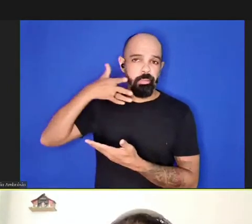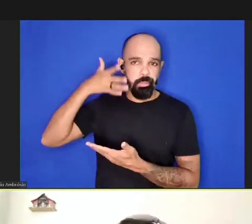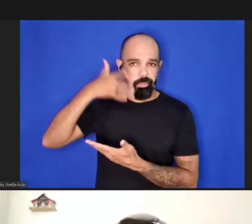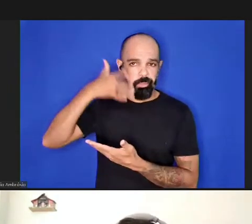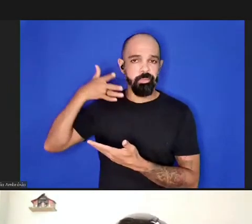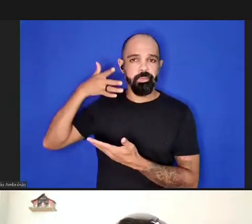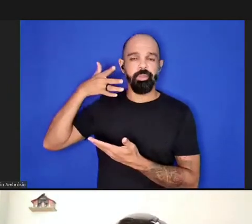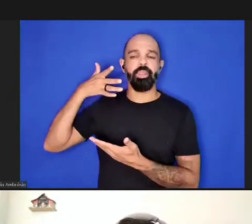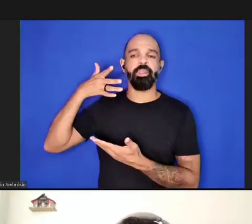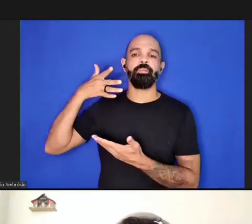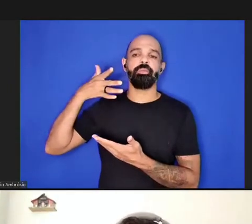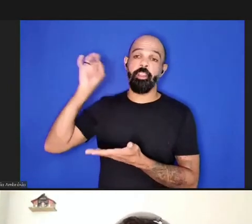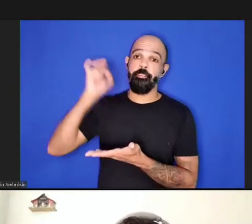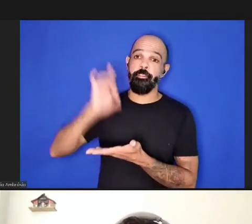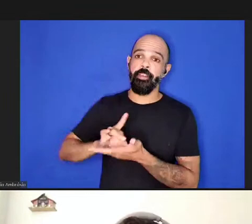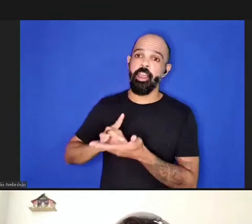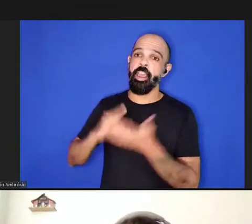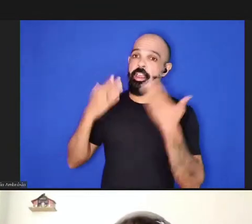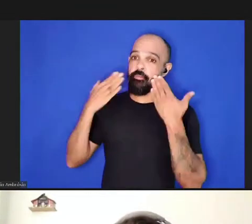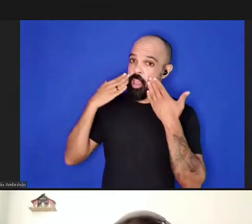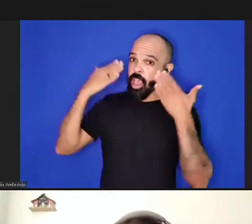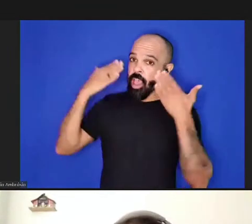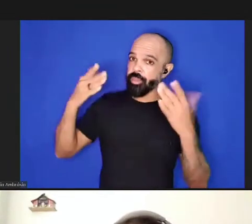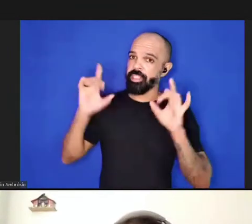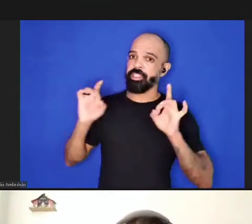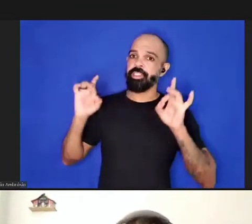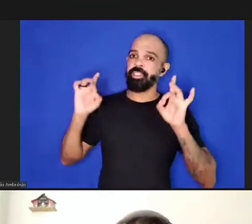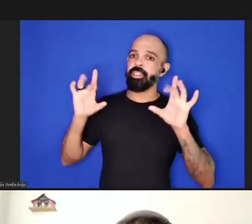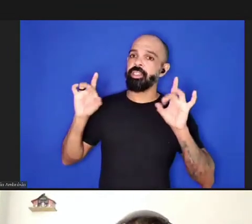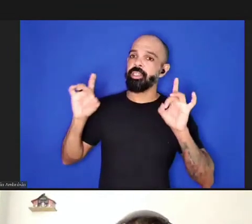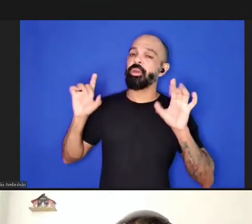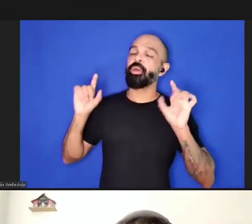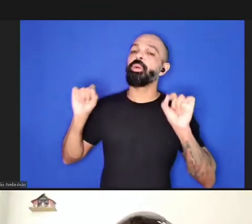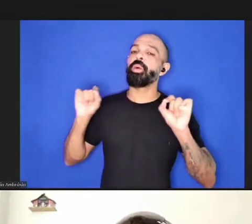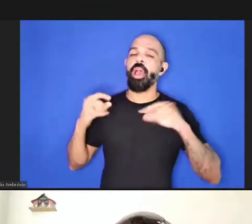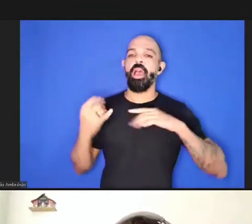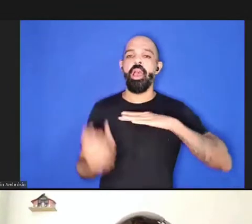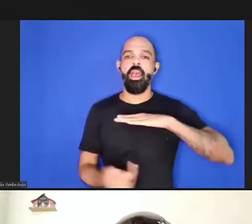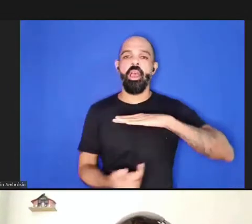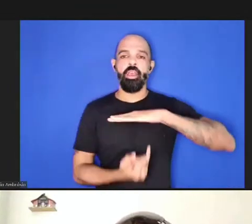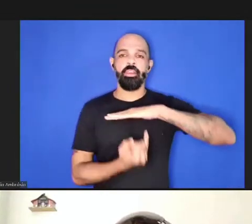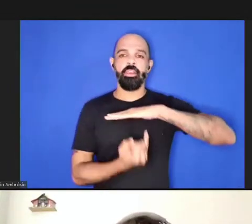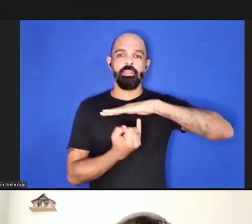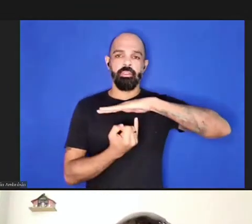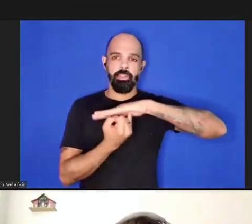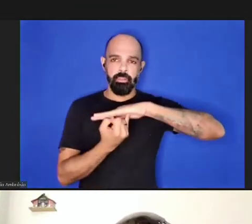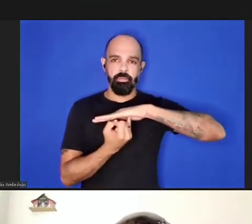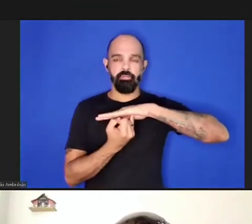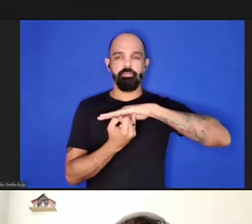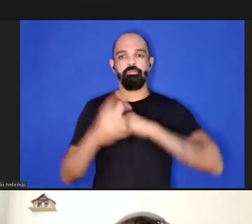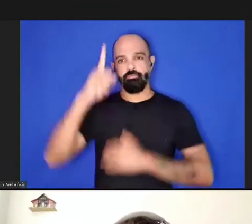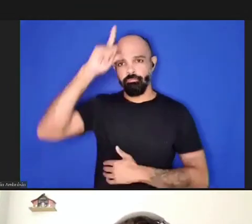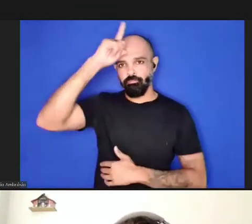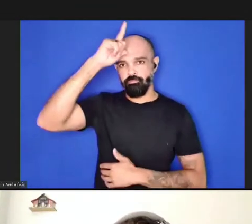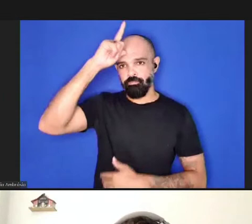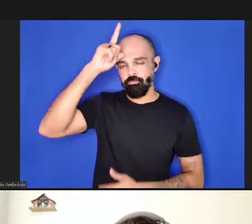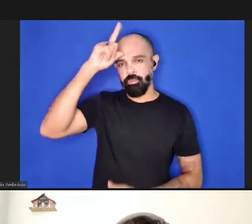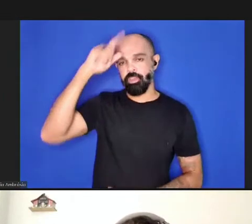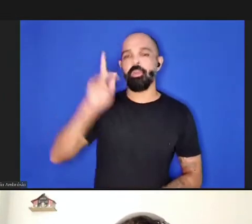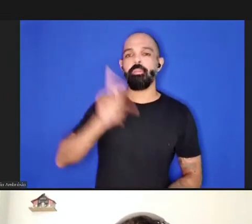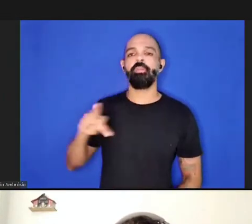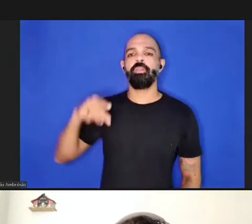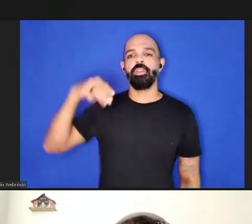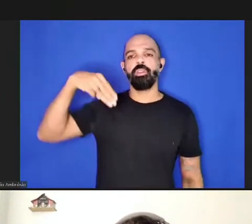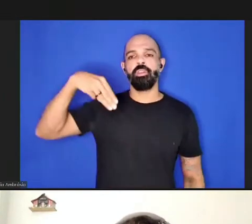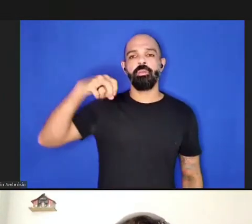verdade, nos apresentará especificamente a Fundação Alexander von Humboldt, que é a professora Mônica Freitas, professora do